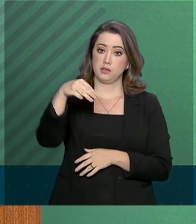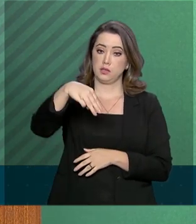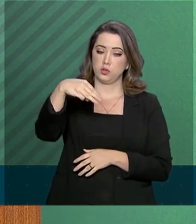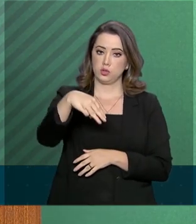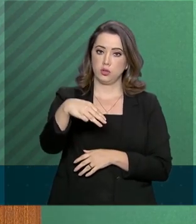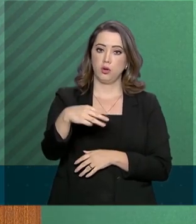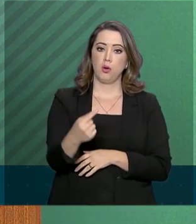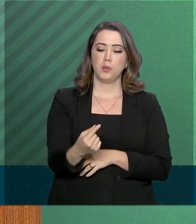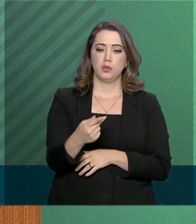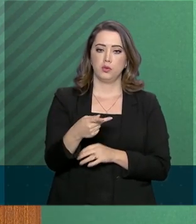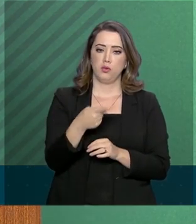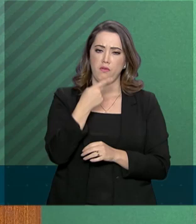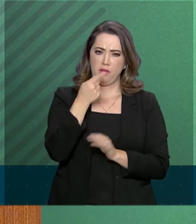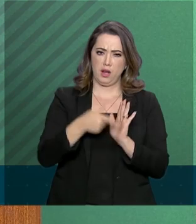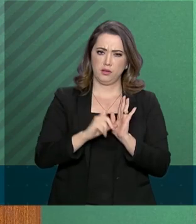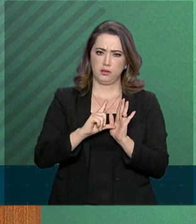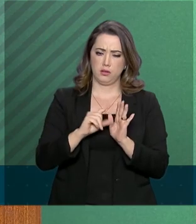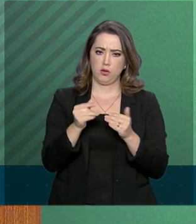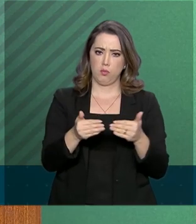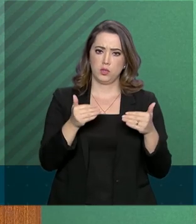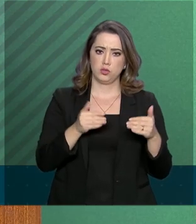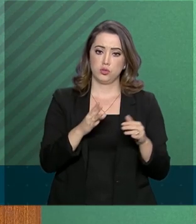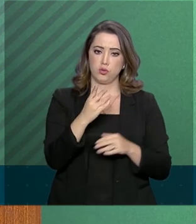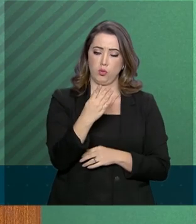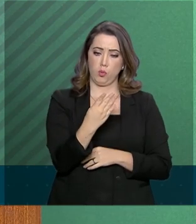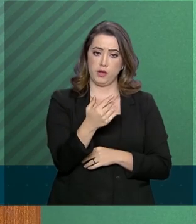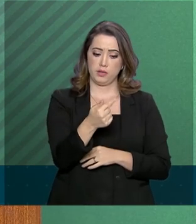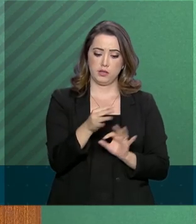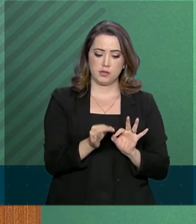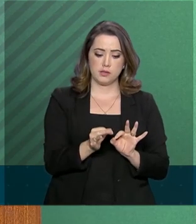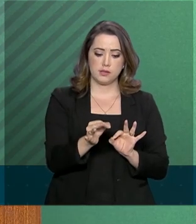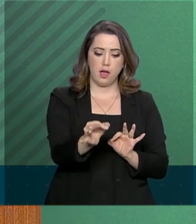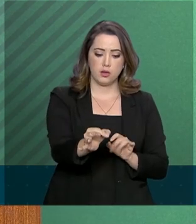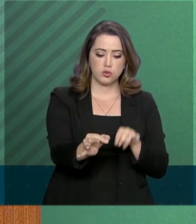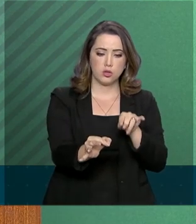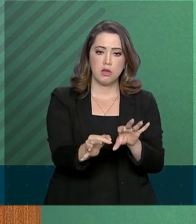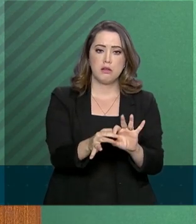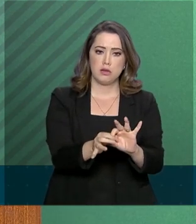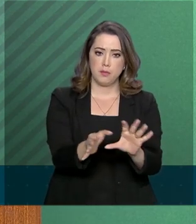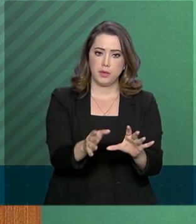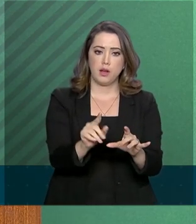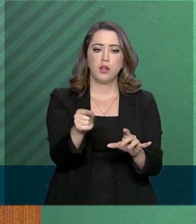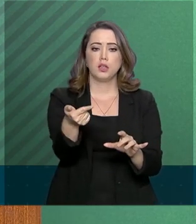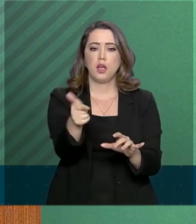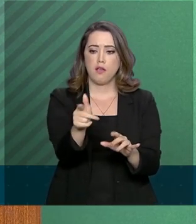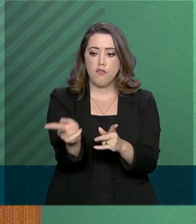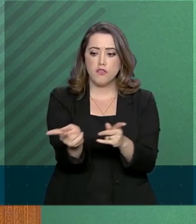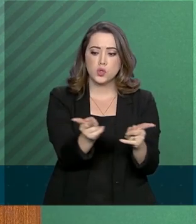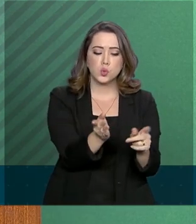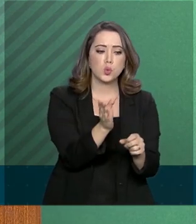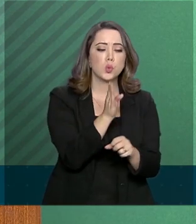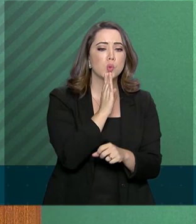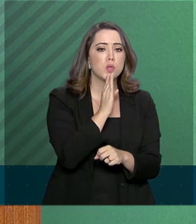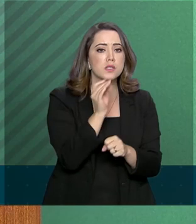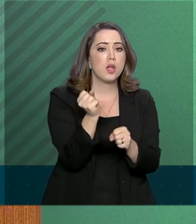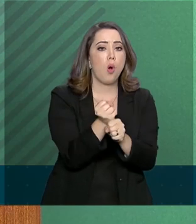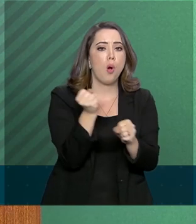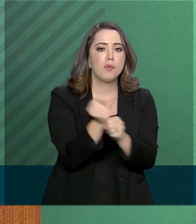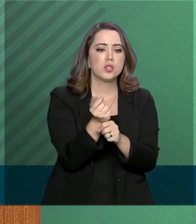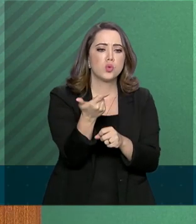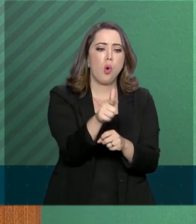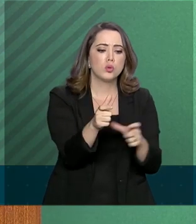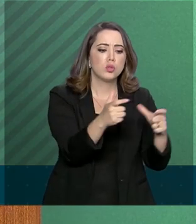acima o presidente visitou outras obras que estão sob a responsabilidade do exército